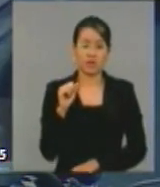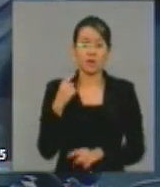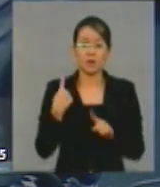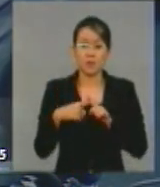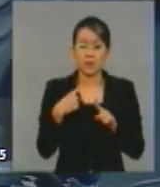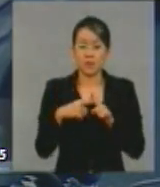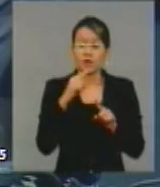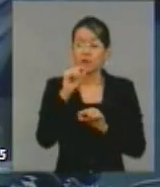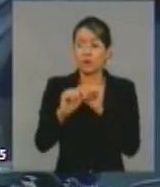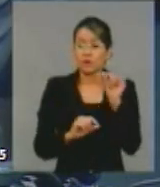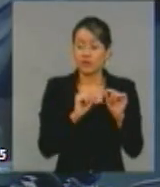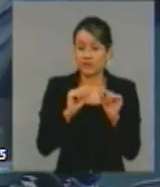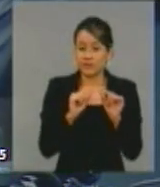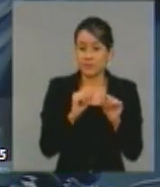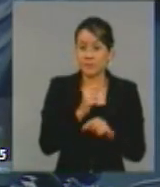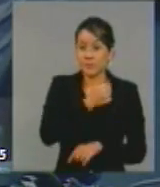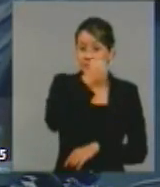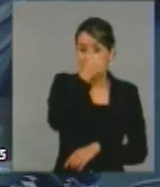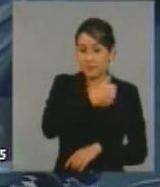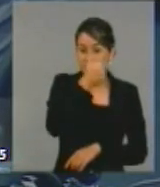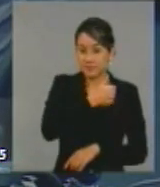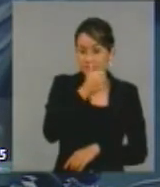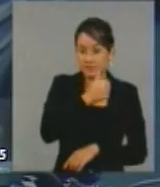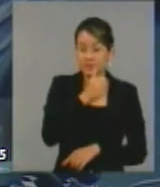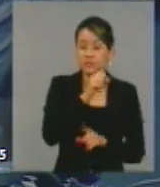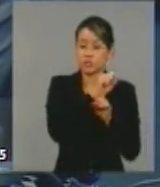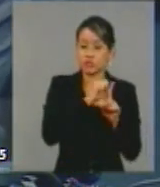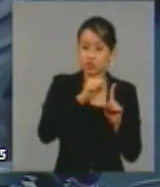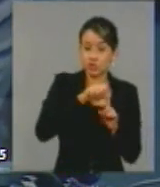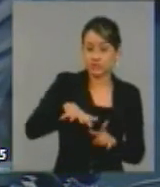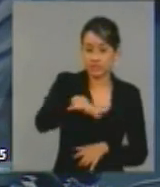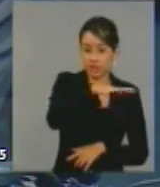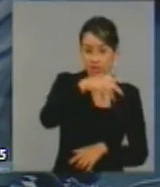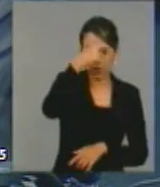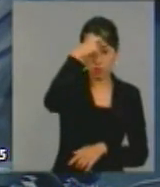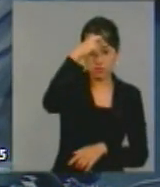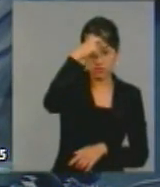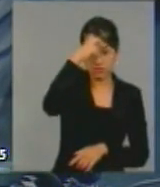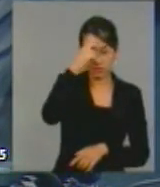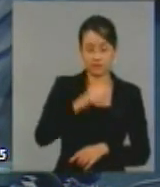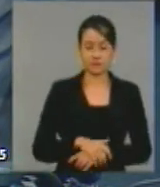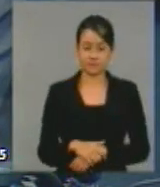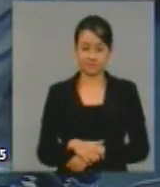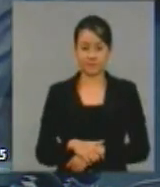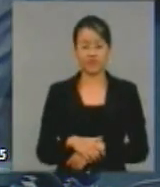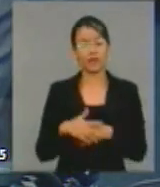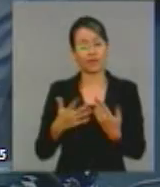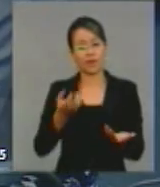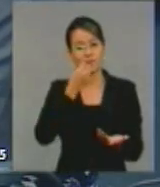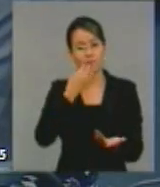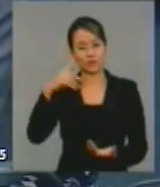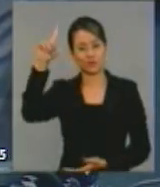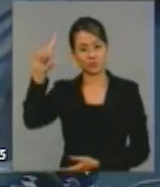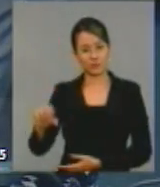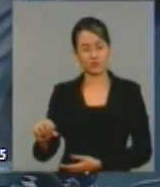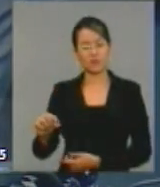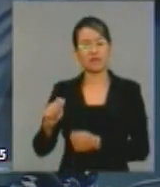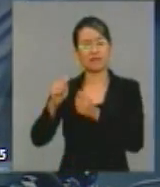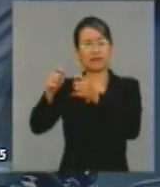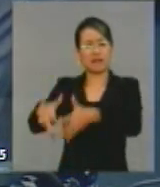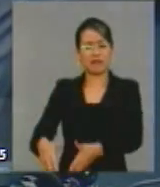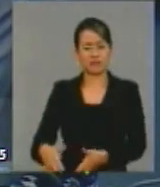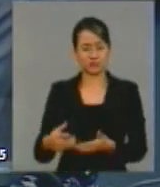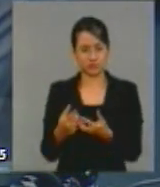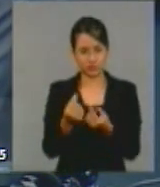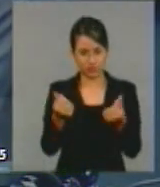impacto econômico, priorizar o que gera mais impacto social. Então, realmente, o senhor tem razão nesse ponto, mas não precisa nós nos